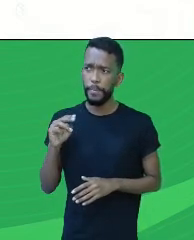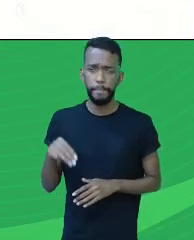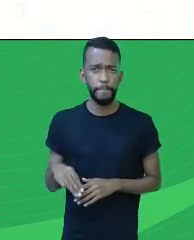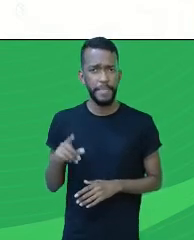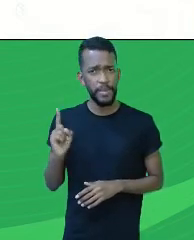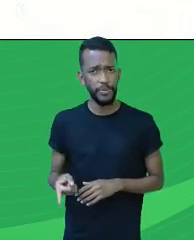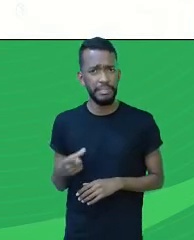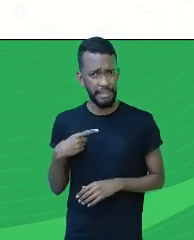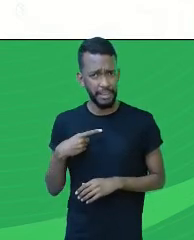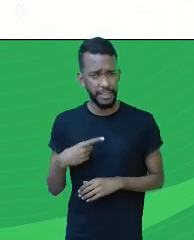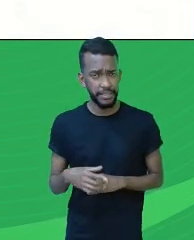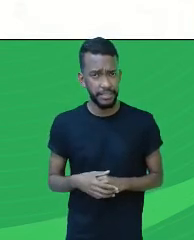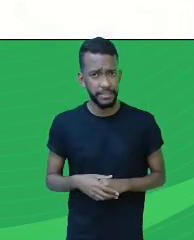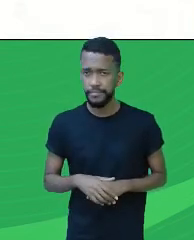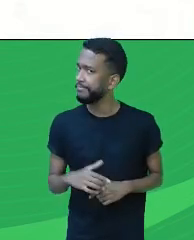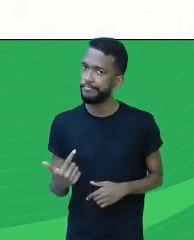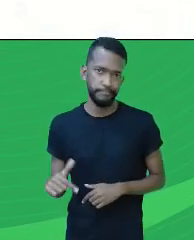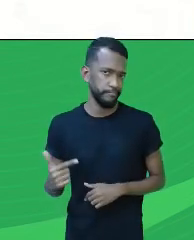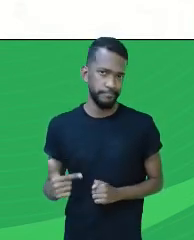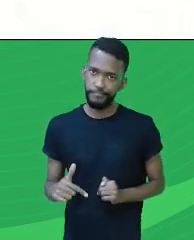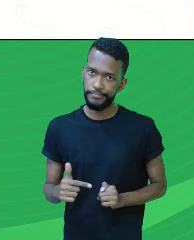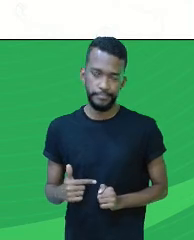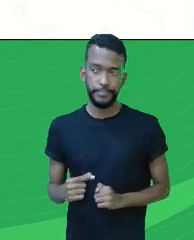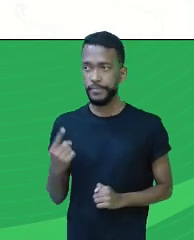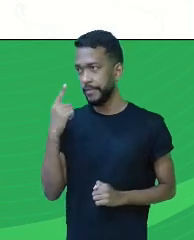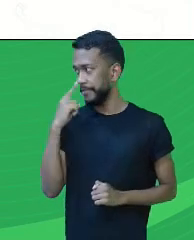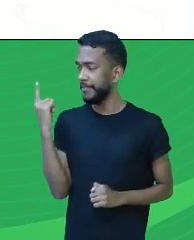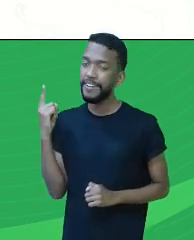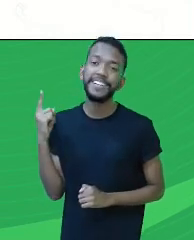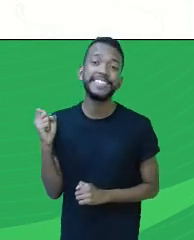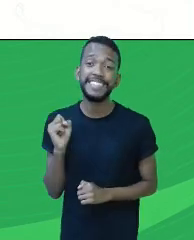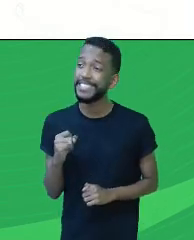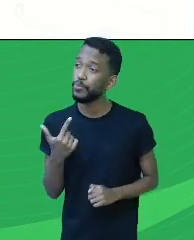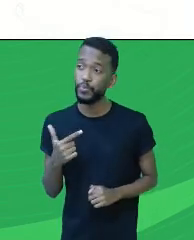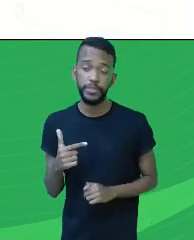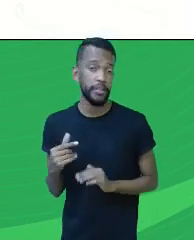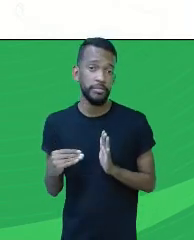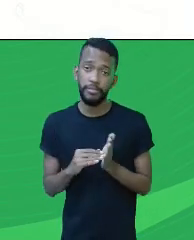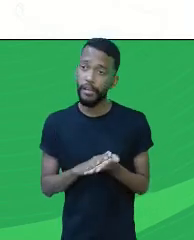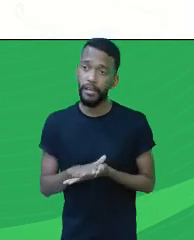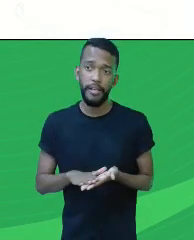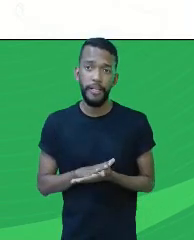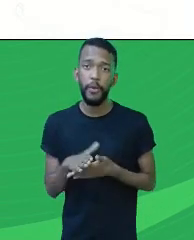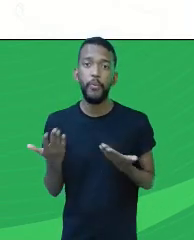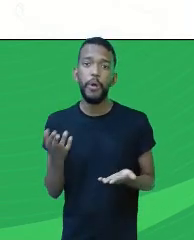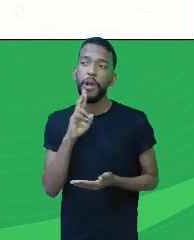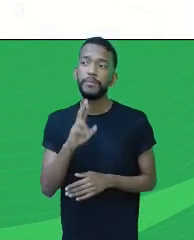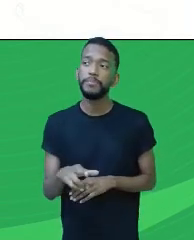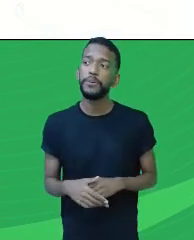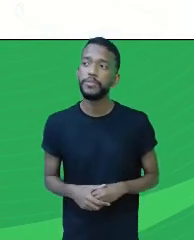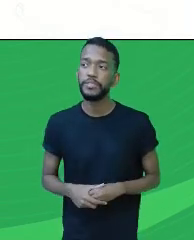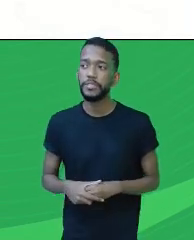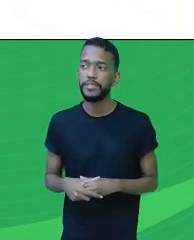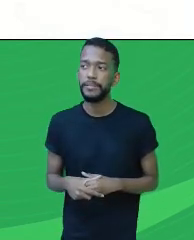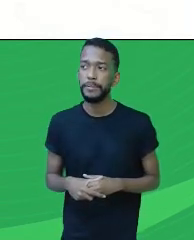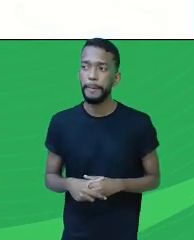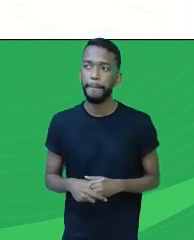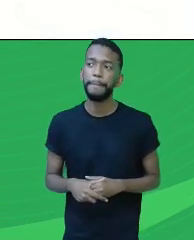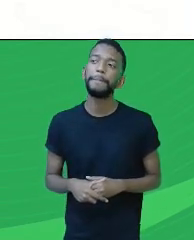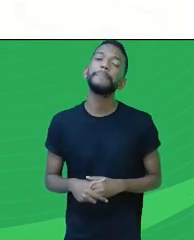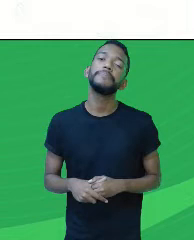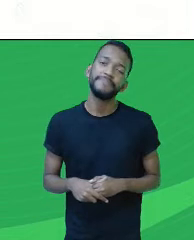milhar aí? Não tem, né? Então, olha lá. Se não tem, qual é a resposta?